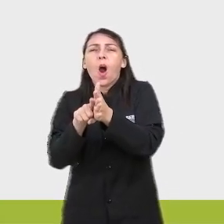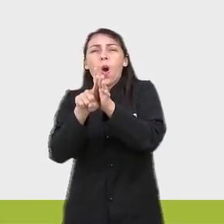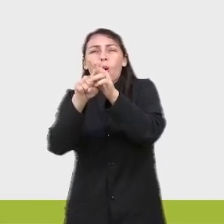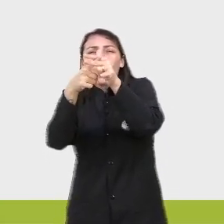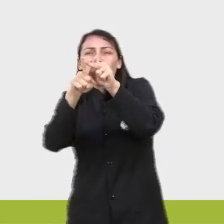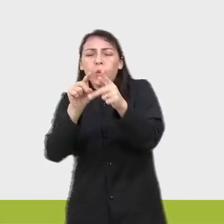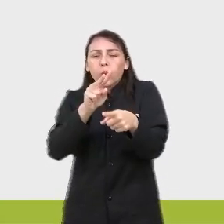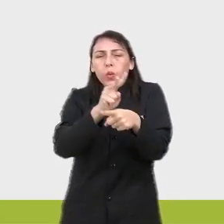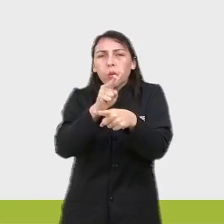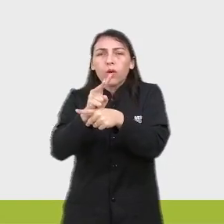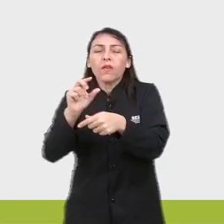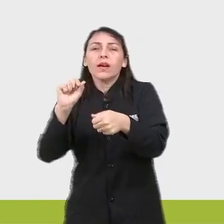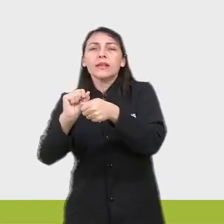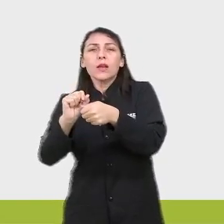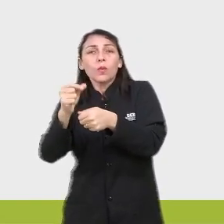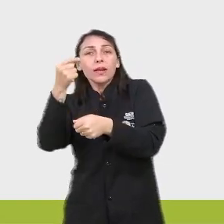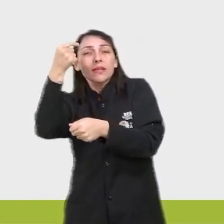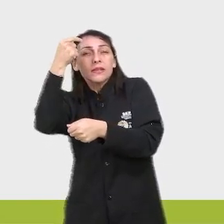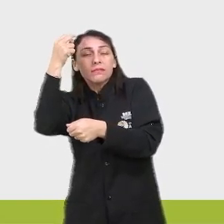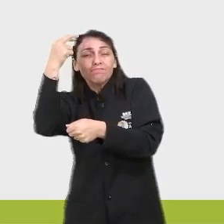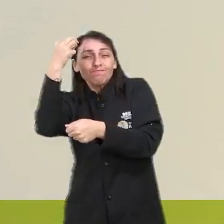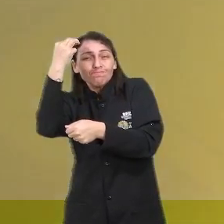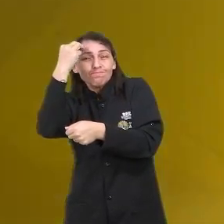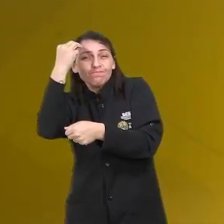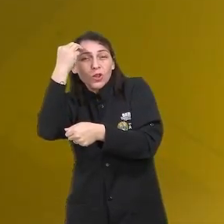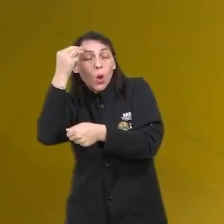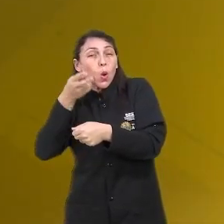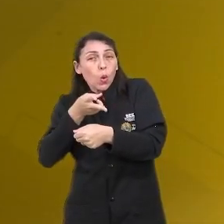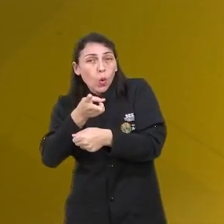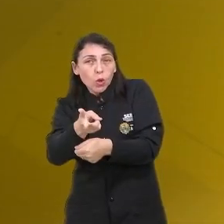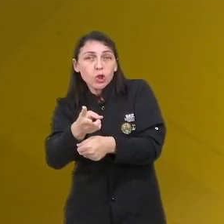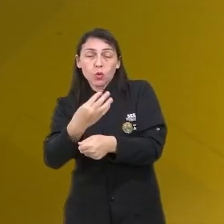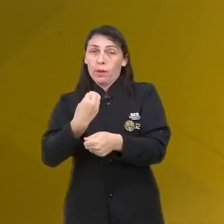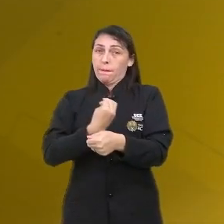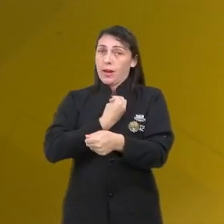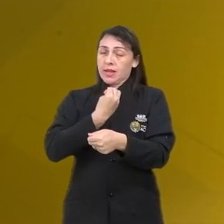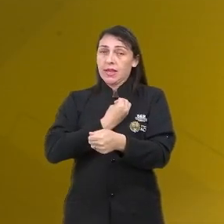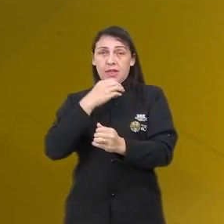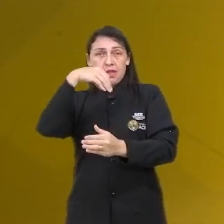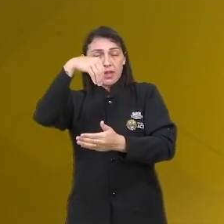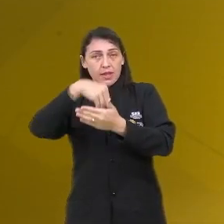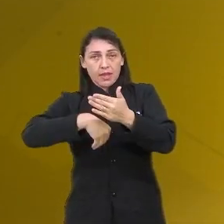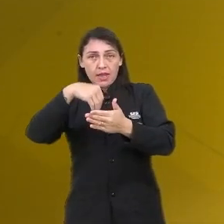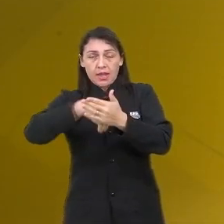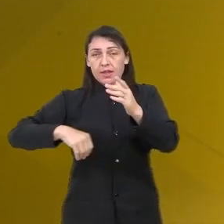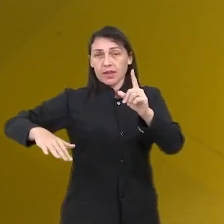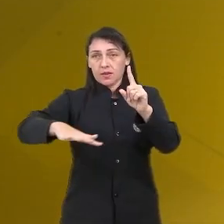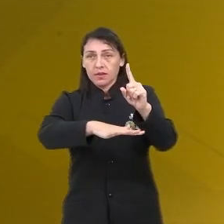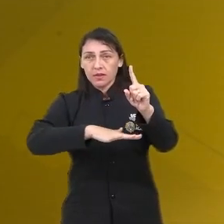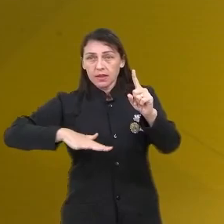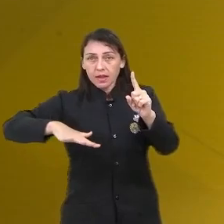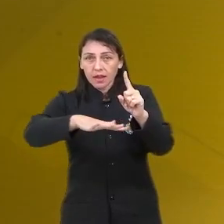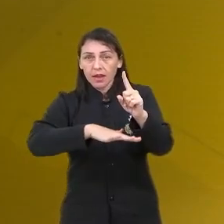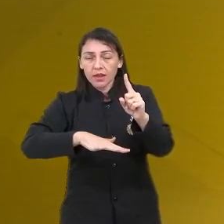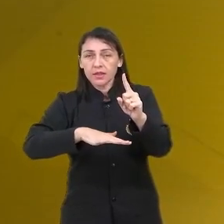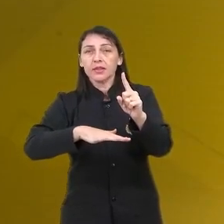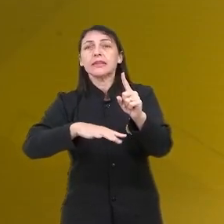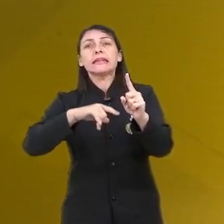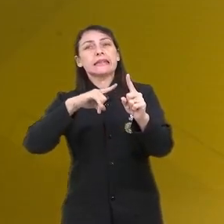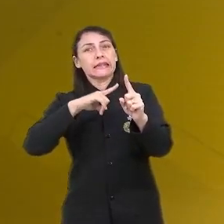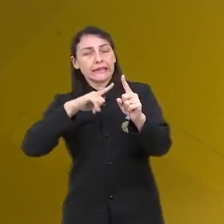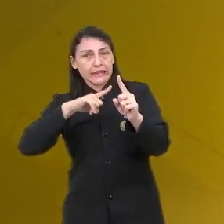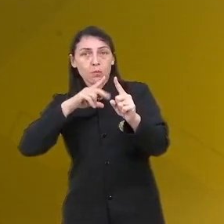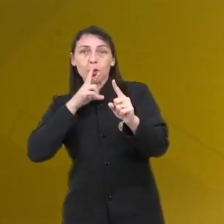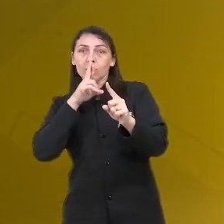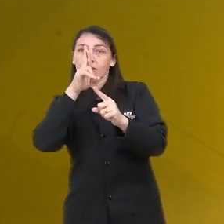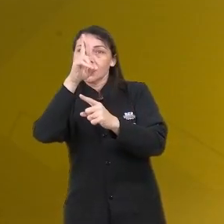manutenção, fazer com que essa memória seja e continue viva dentro da sociedade. Então, temos aqui a